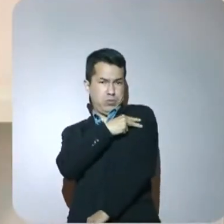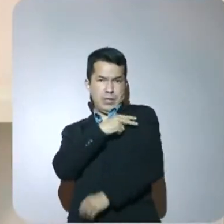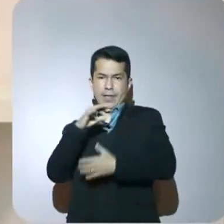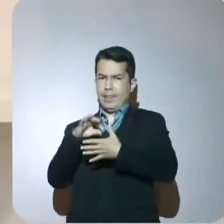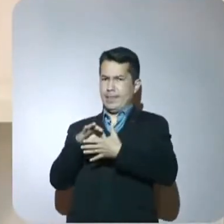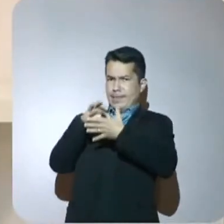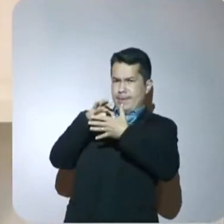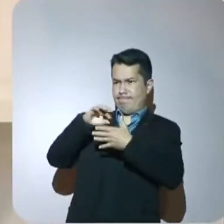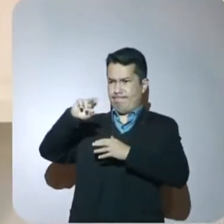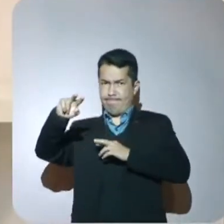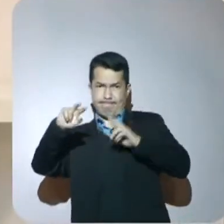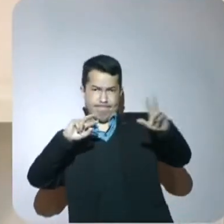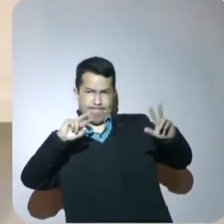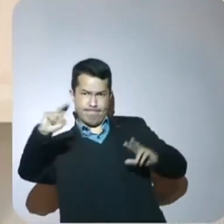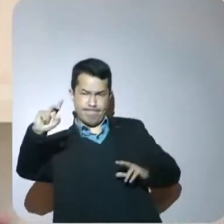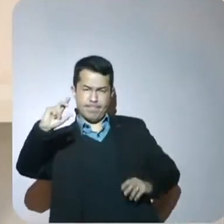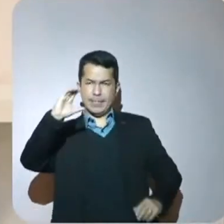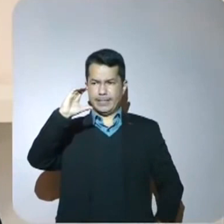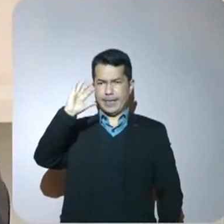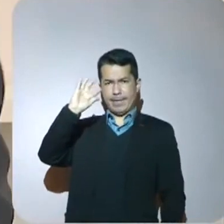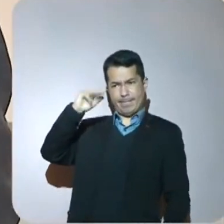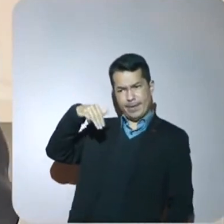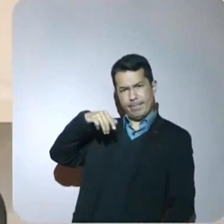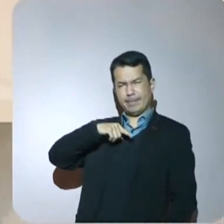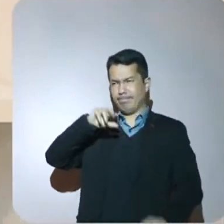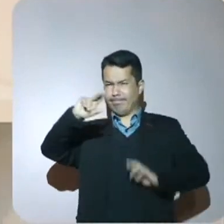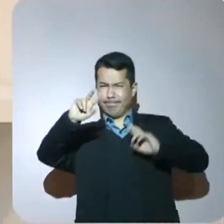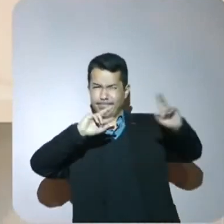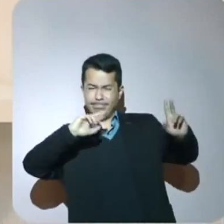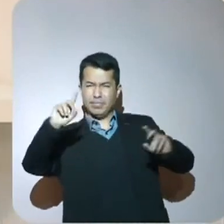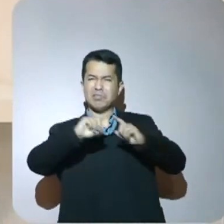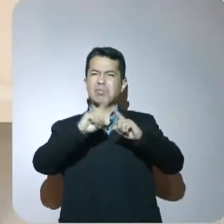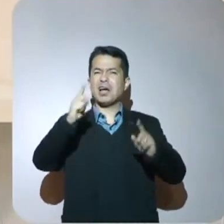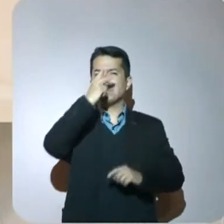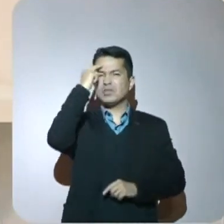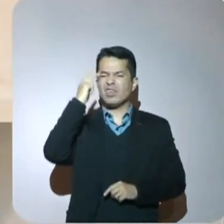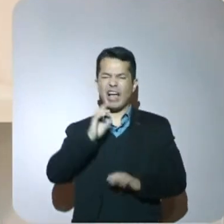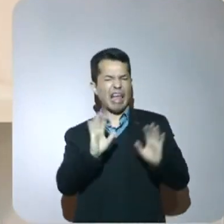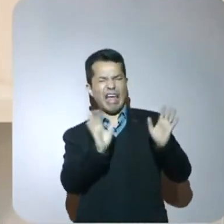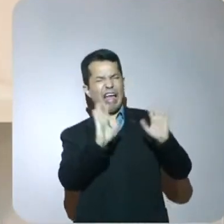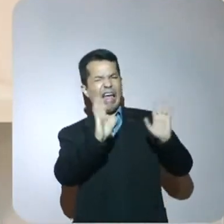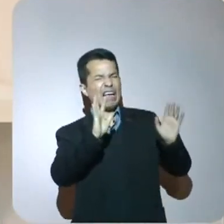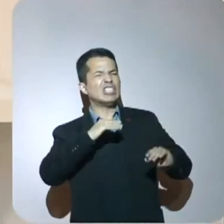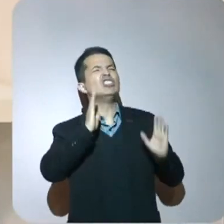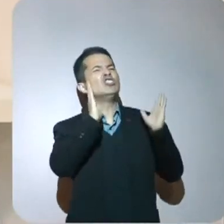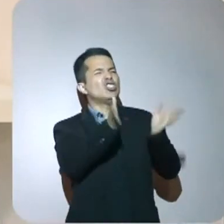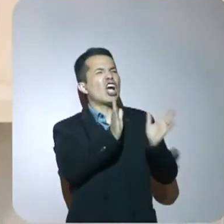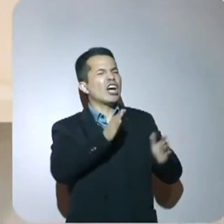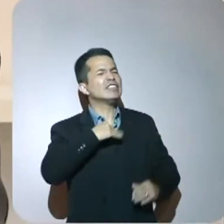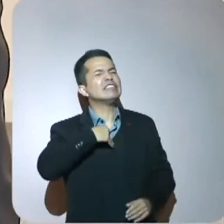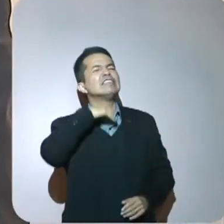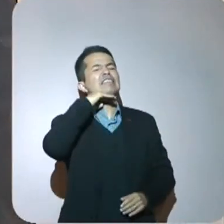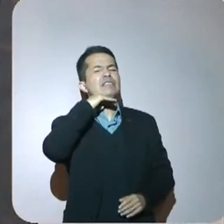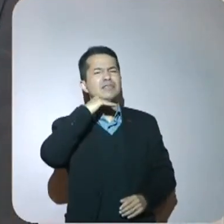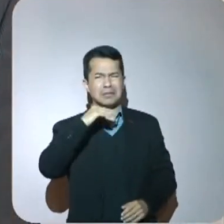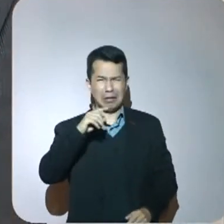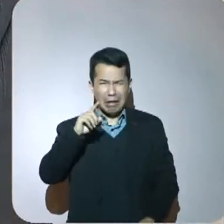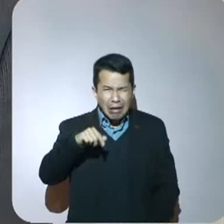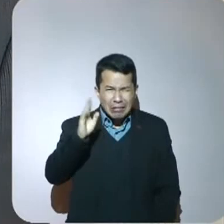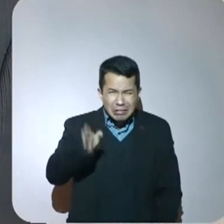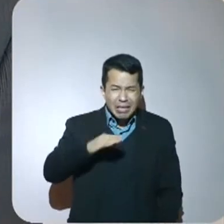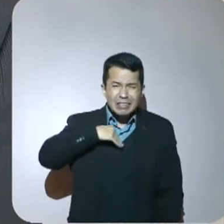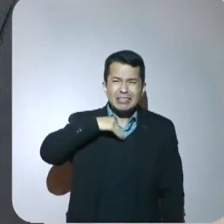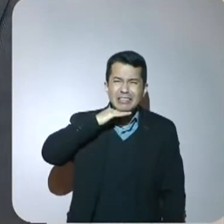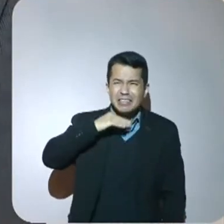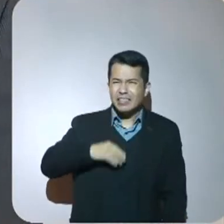etc. E às vezes as pessoas se contentam com tão pouco. É interessante porque muitos outros